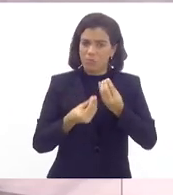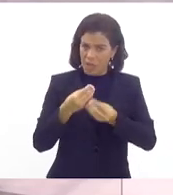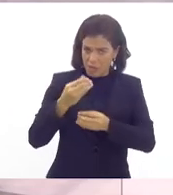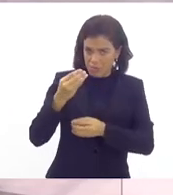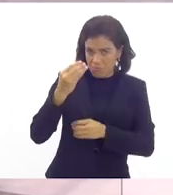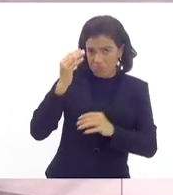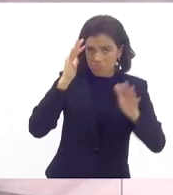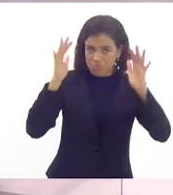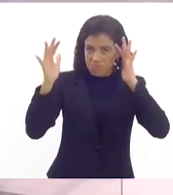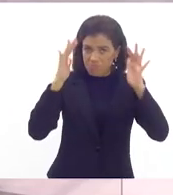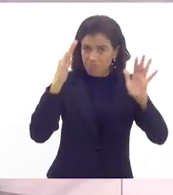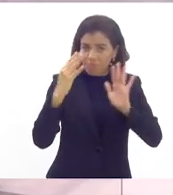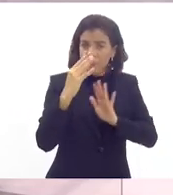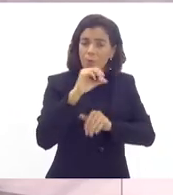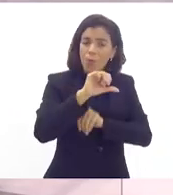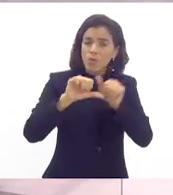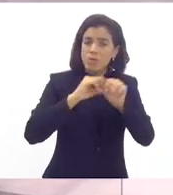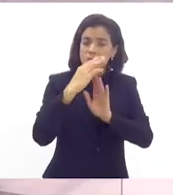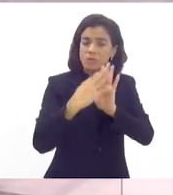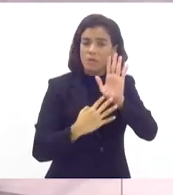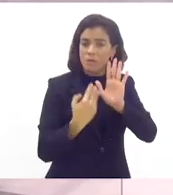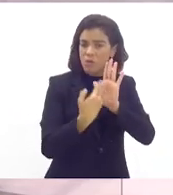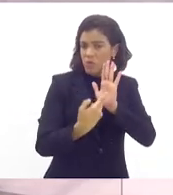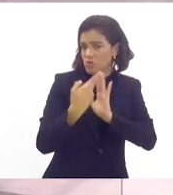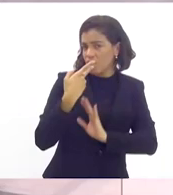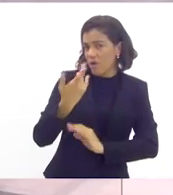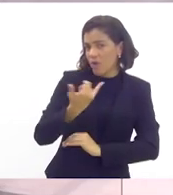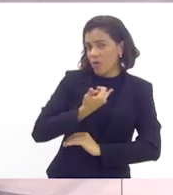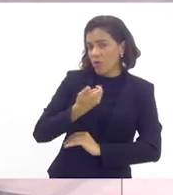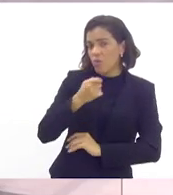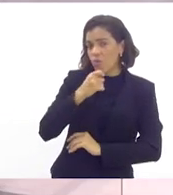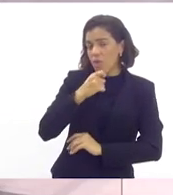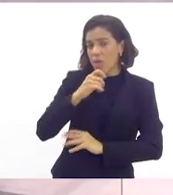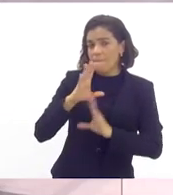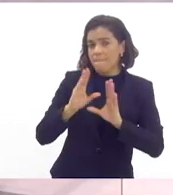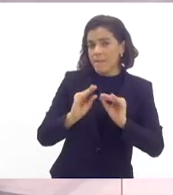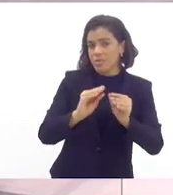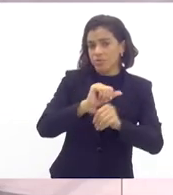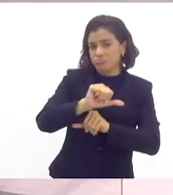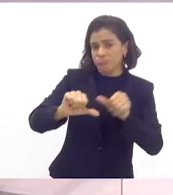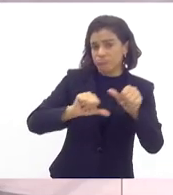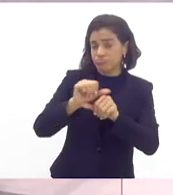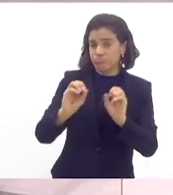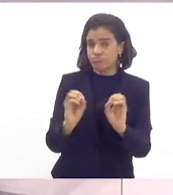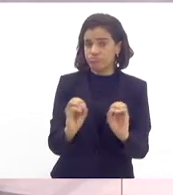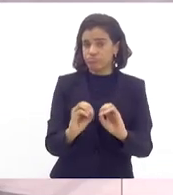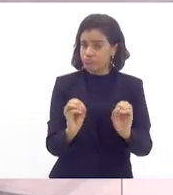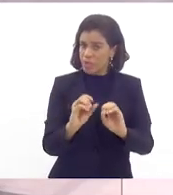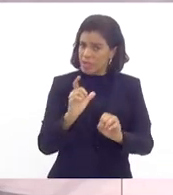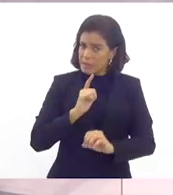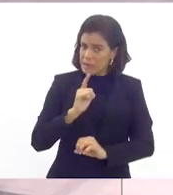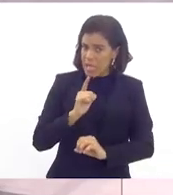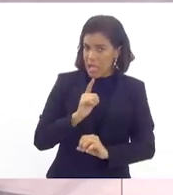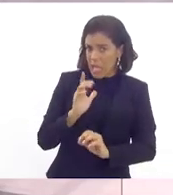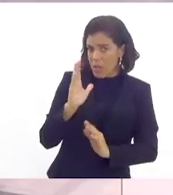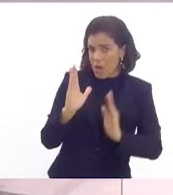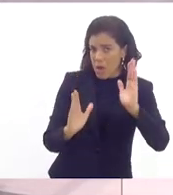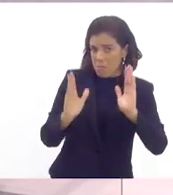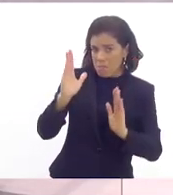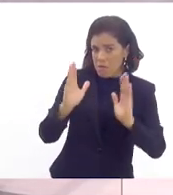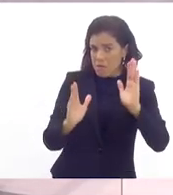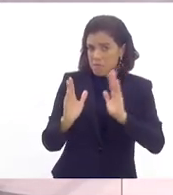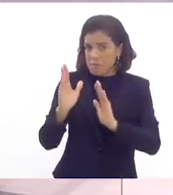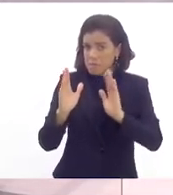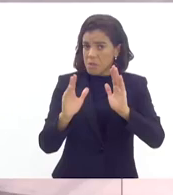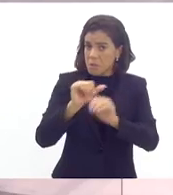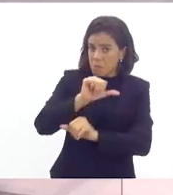tabela? O senhor havia dito que não iria mexer na tabela do Simples Nacional. Tem alguma previsibilidade